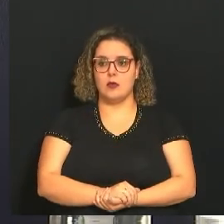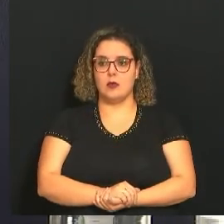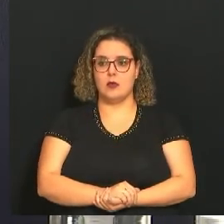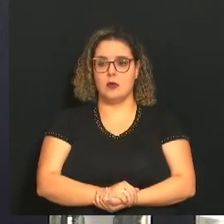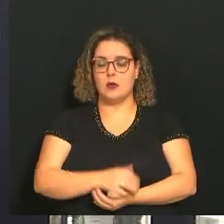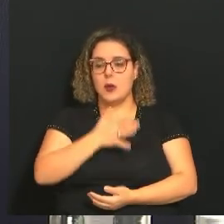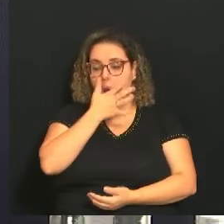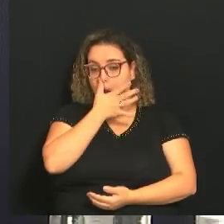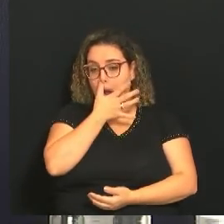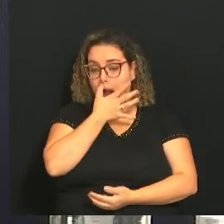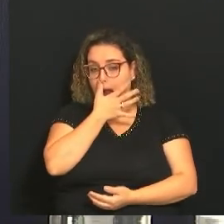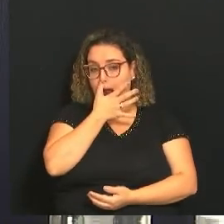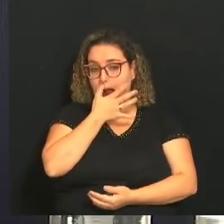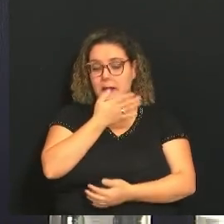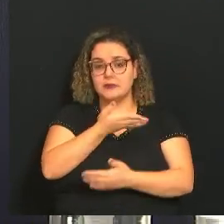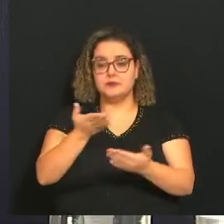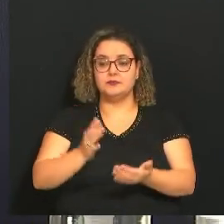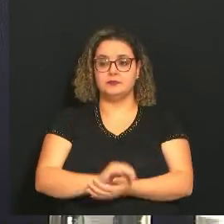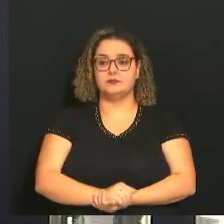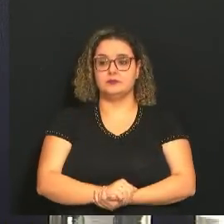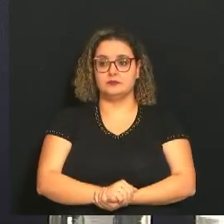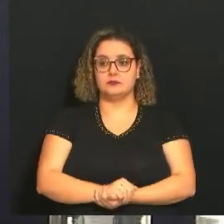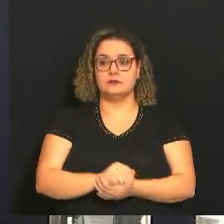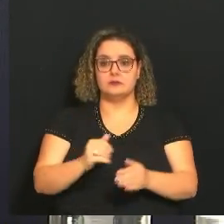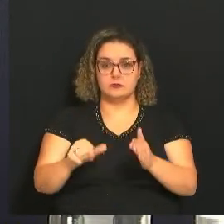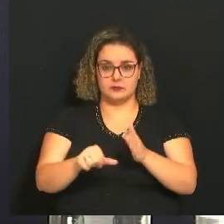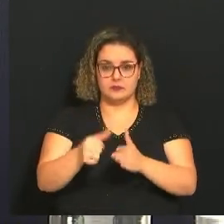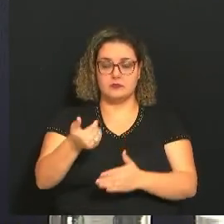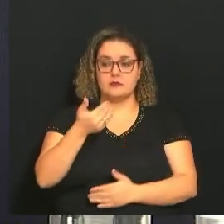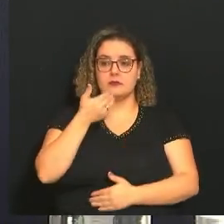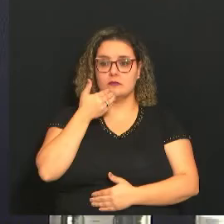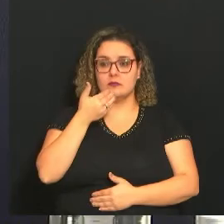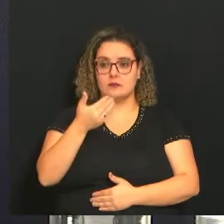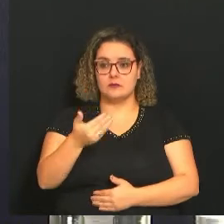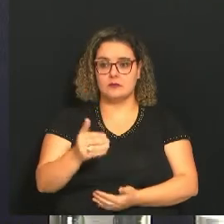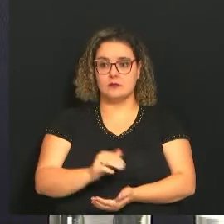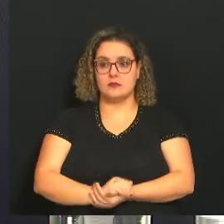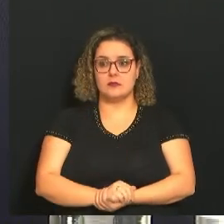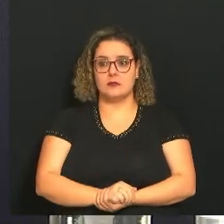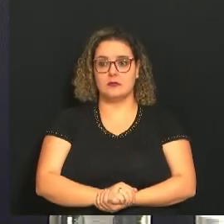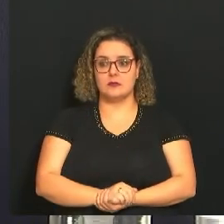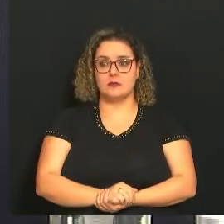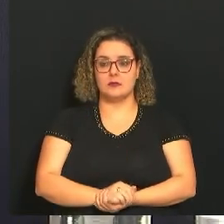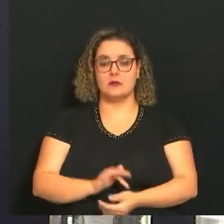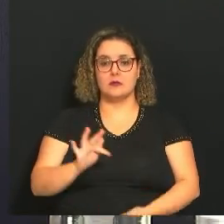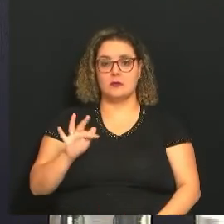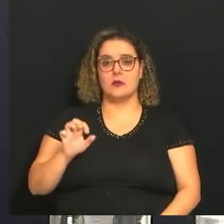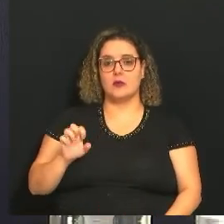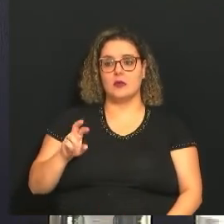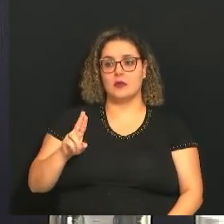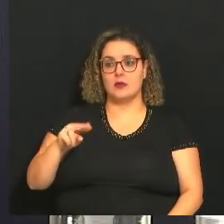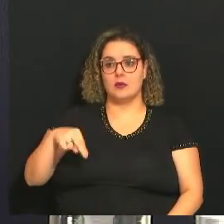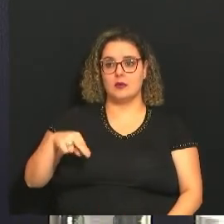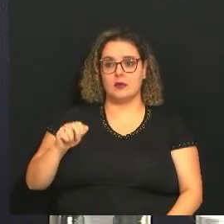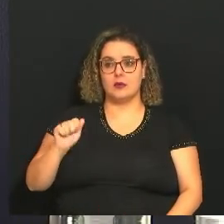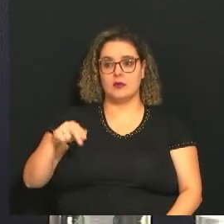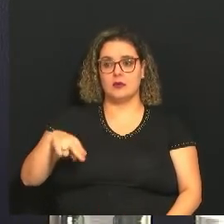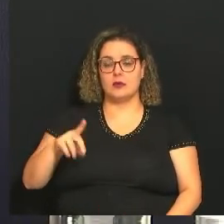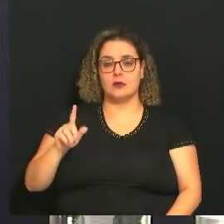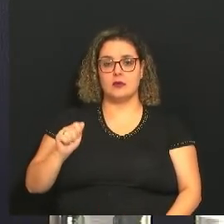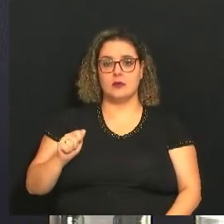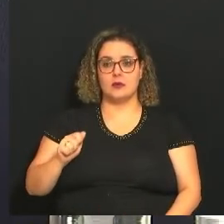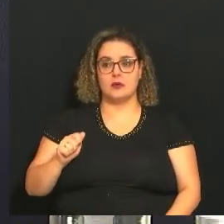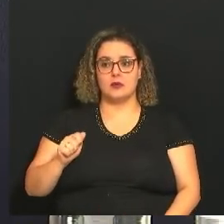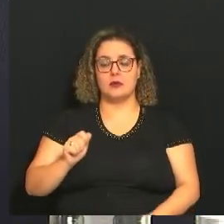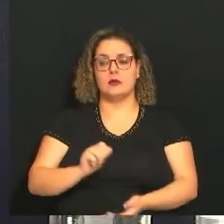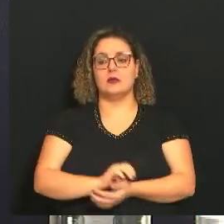aqui com vocês. Primeiro, eu queria pedir para a Fernanda, porque aí o fornecimento